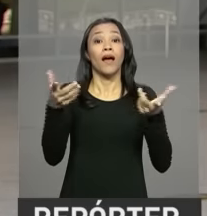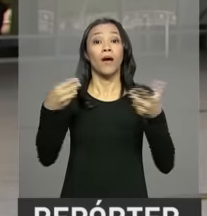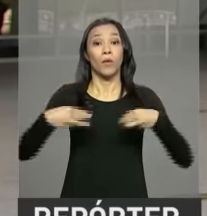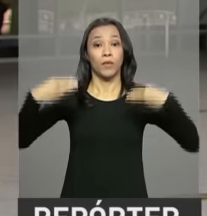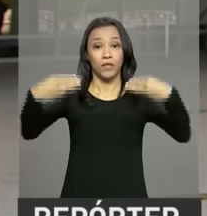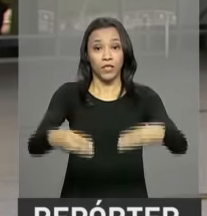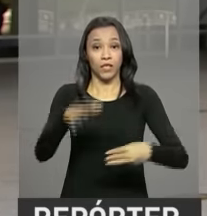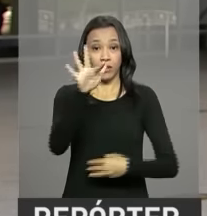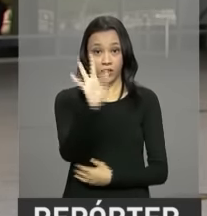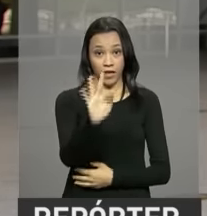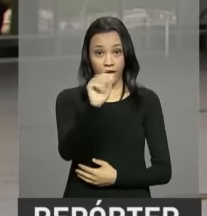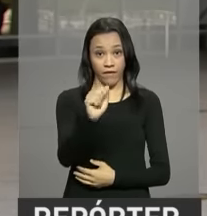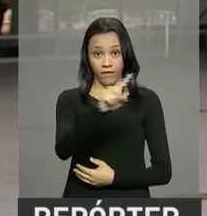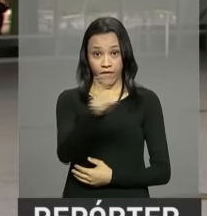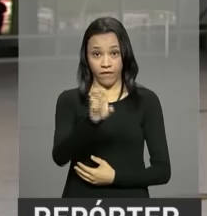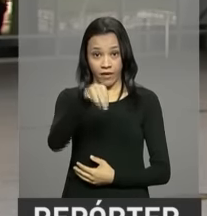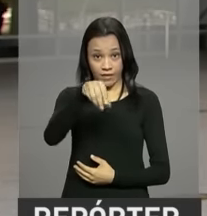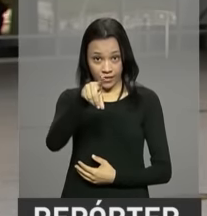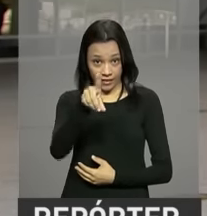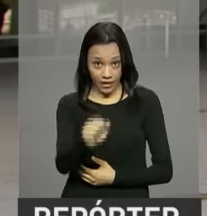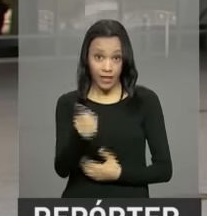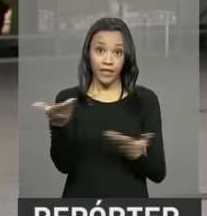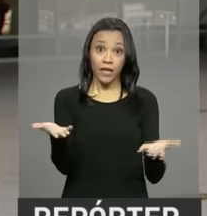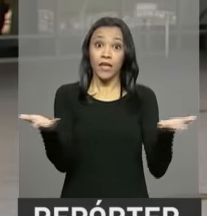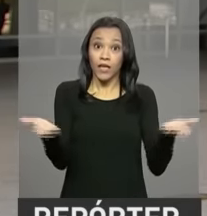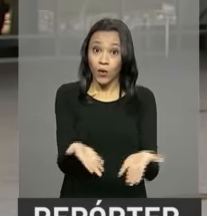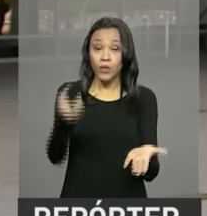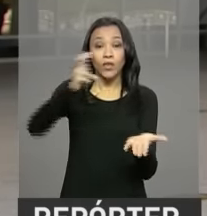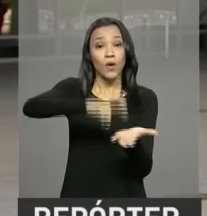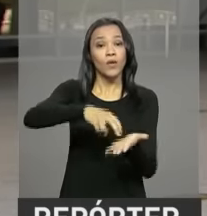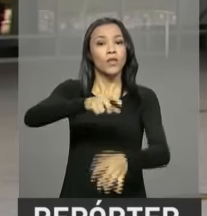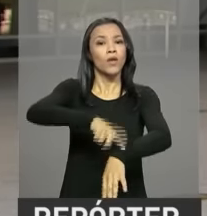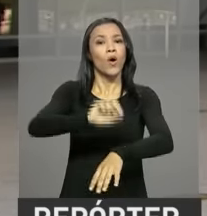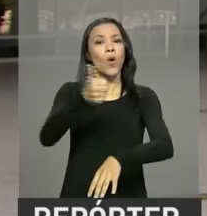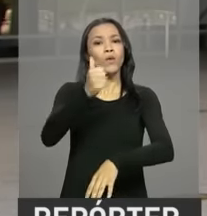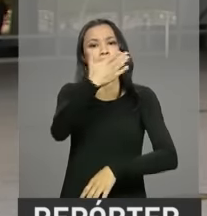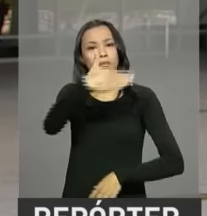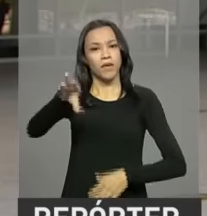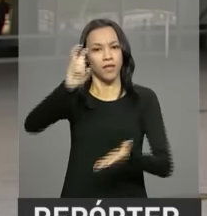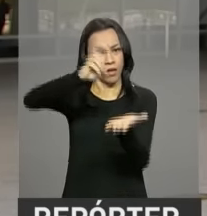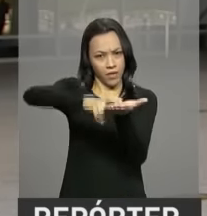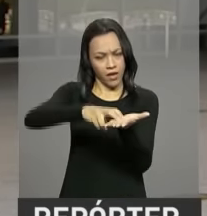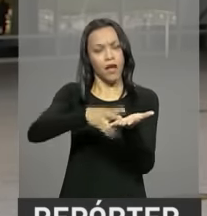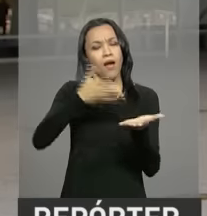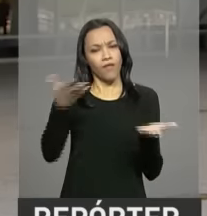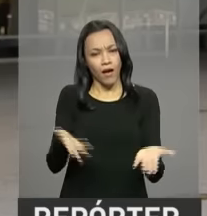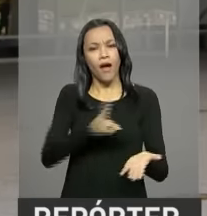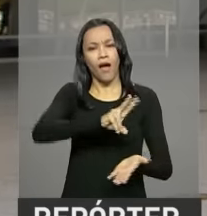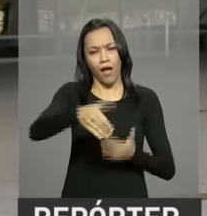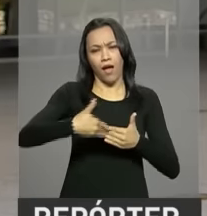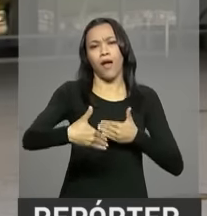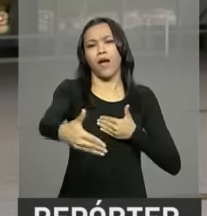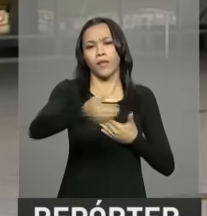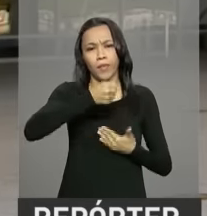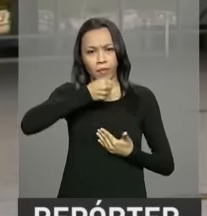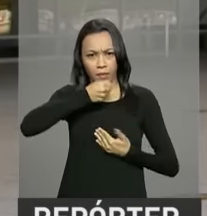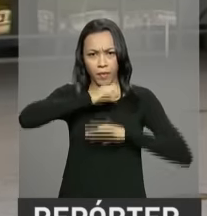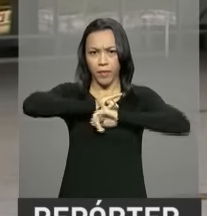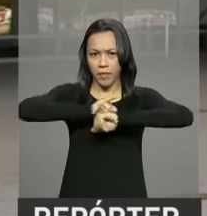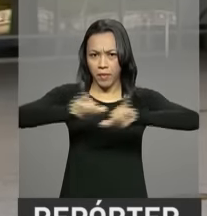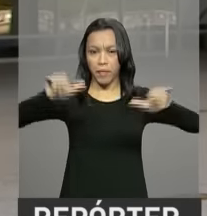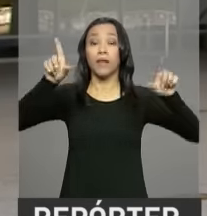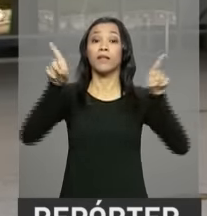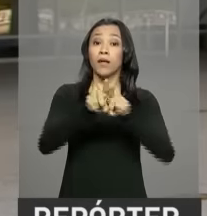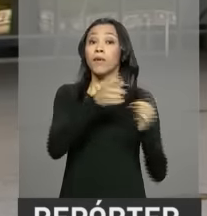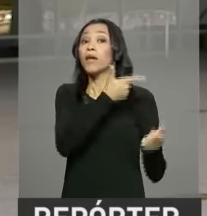Meirelles que fala aos jornalistas às 11:30 da manhã na sede do Ministério da Fazenda aqui em Brasília o ministro da